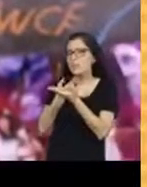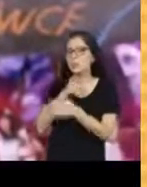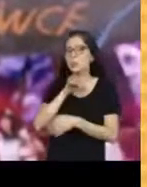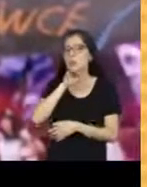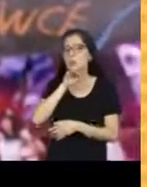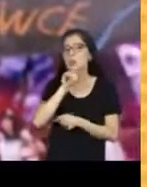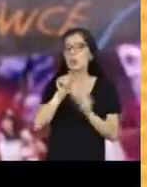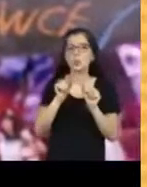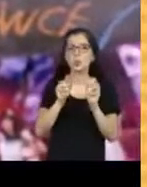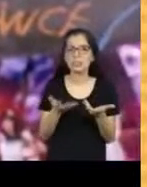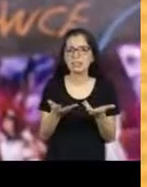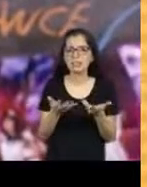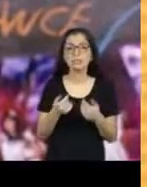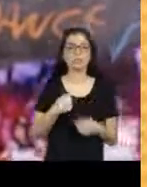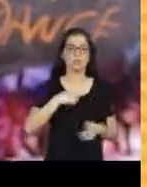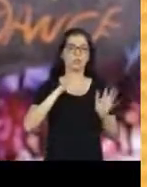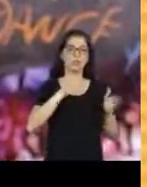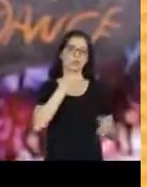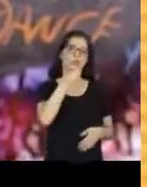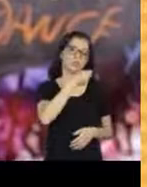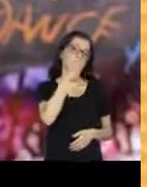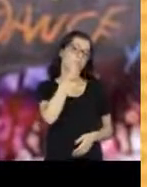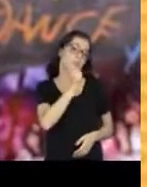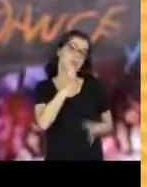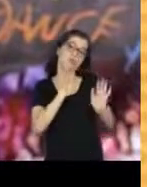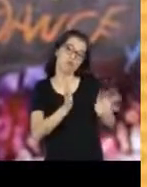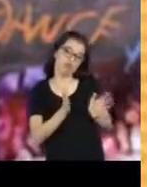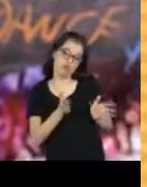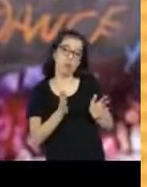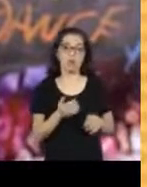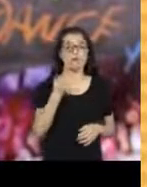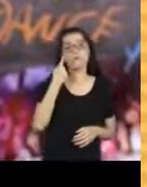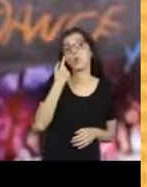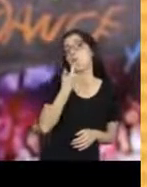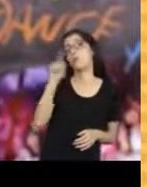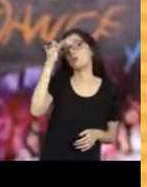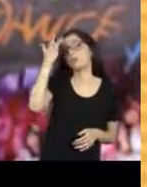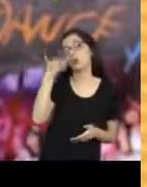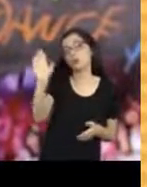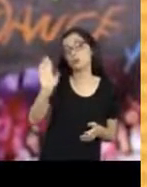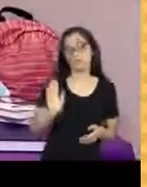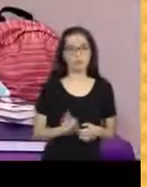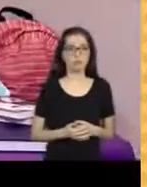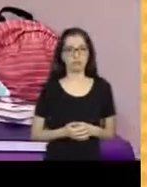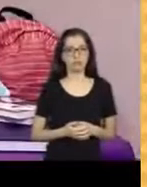Adivinha se eu já não entrevistei ela pro meu trabalho, né, Dani? Eu posso perguntar se ela tem alguém pra indicar.